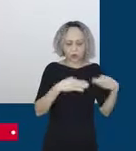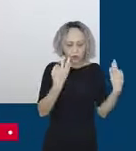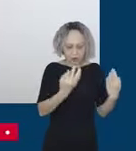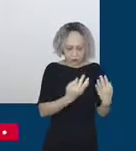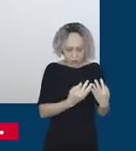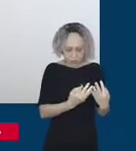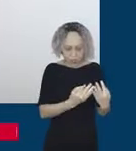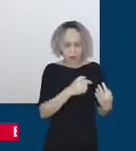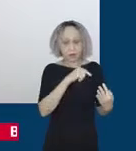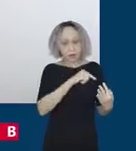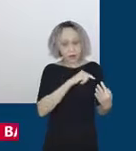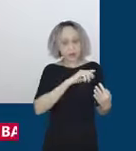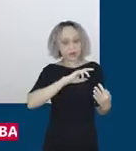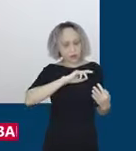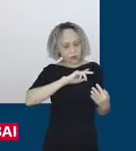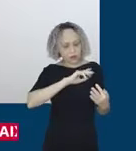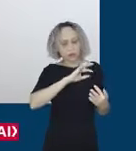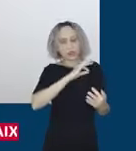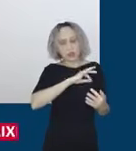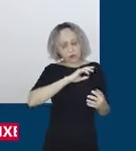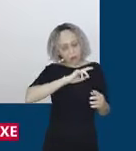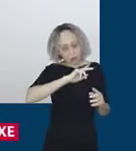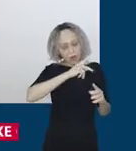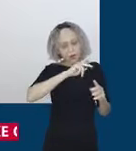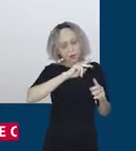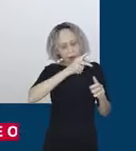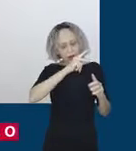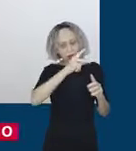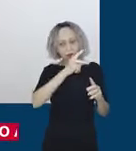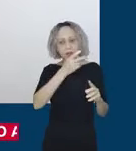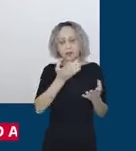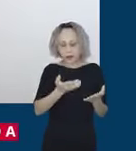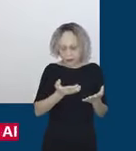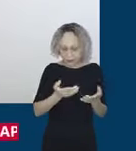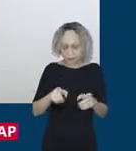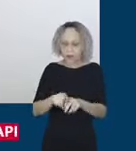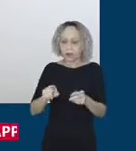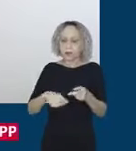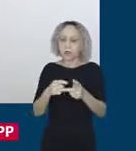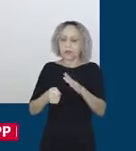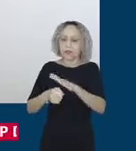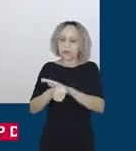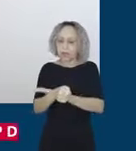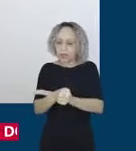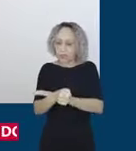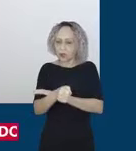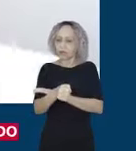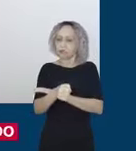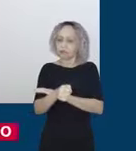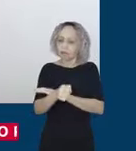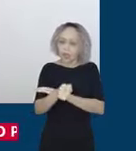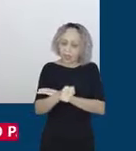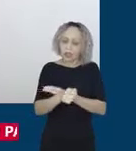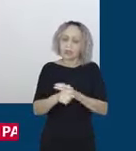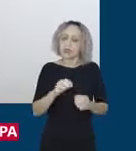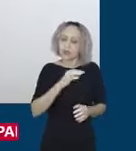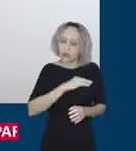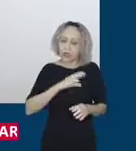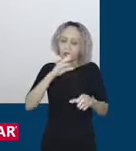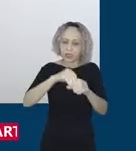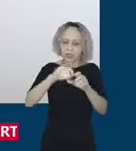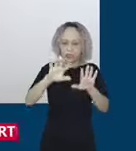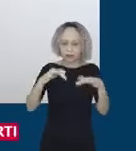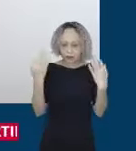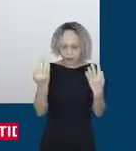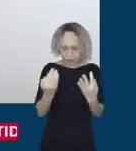Bolsa Família. Teremos mais investimento na renda familiar, com certeza, com aumento do salário